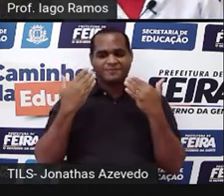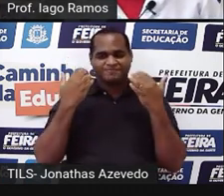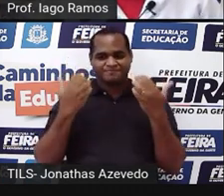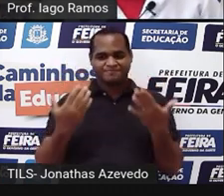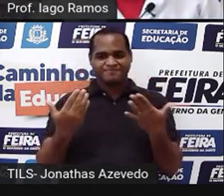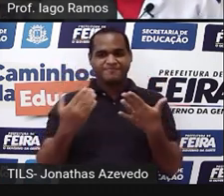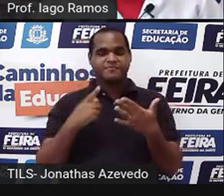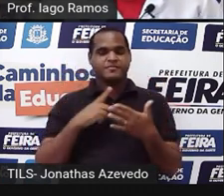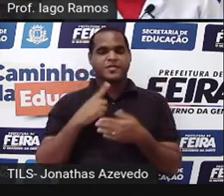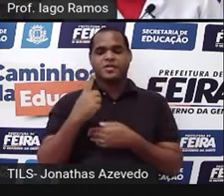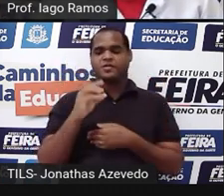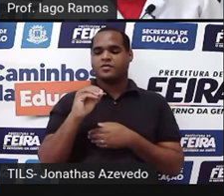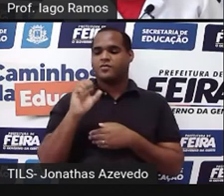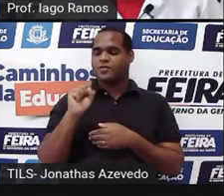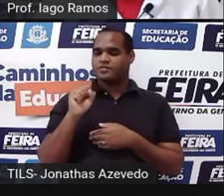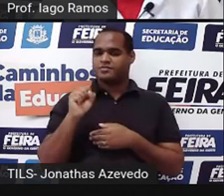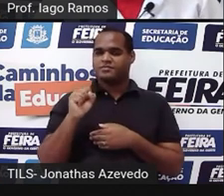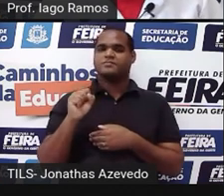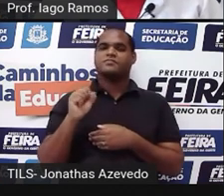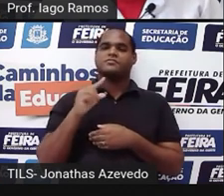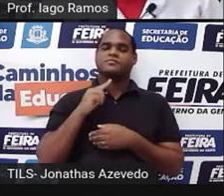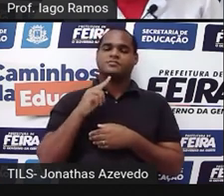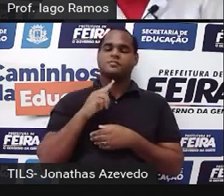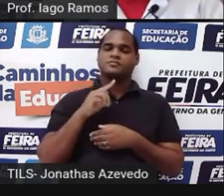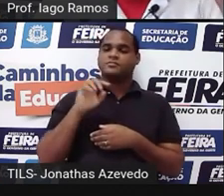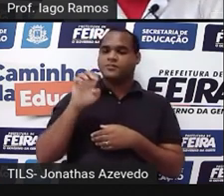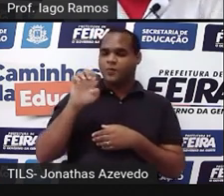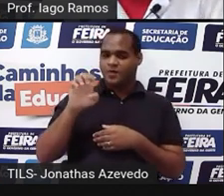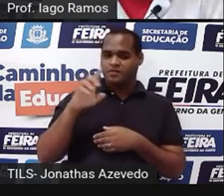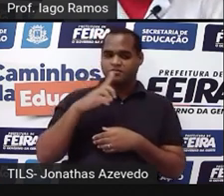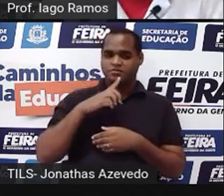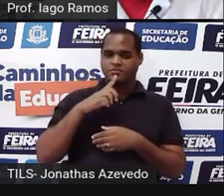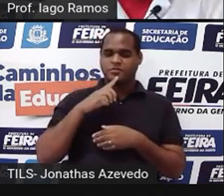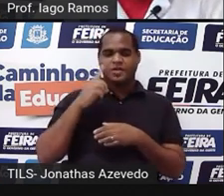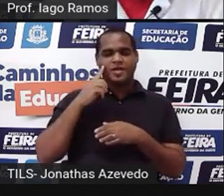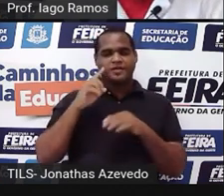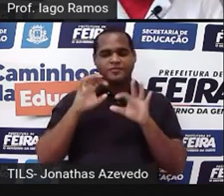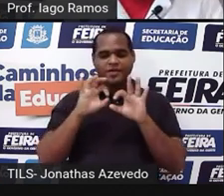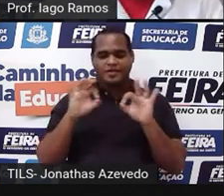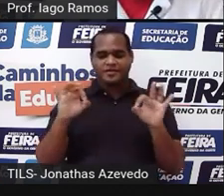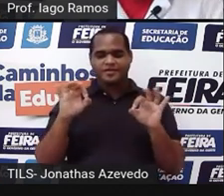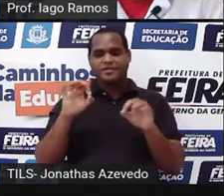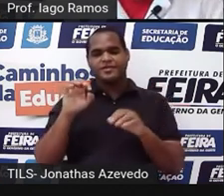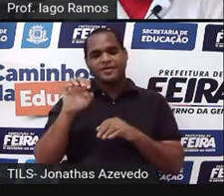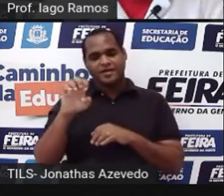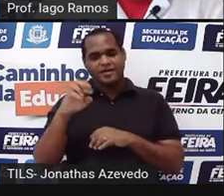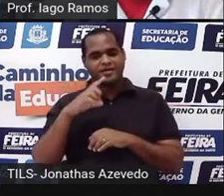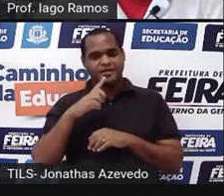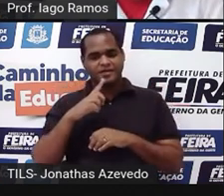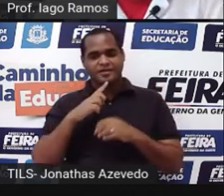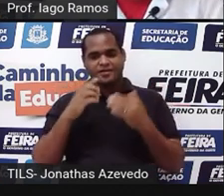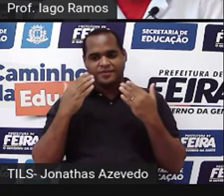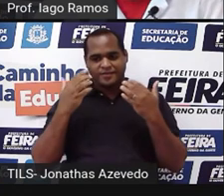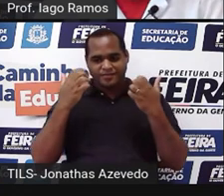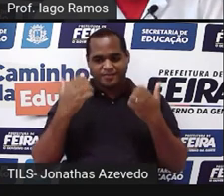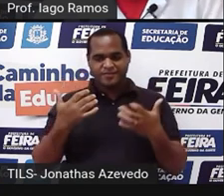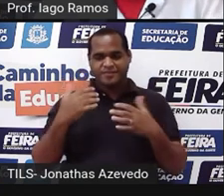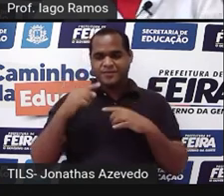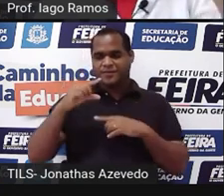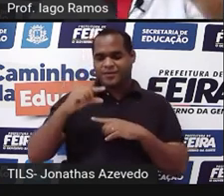correspondente, vai dar 108. O E, o ângulo formado em E, na figura